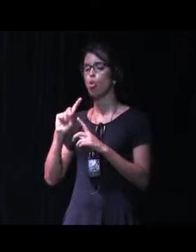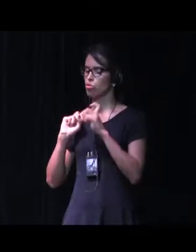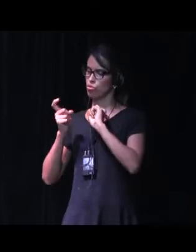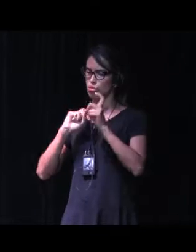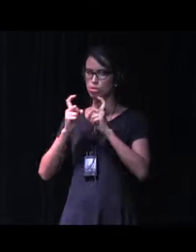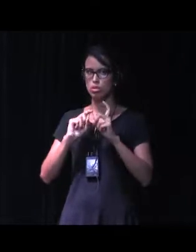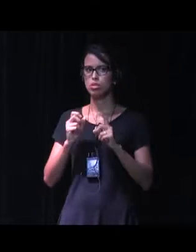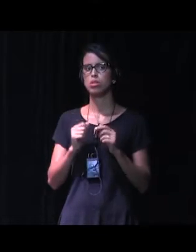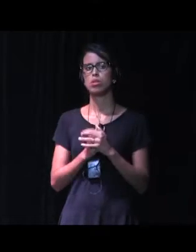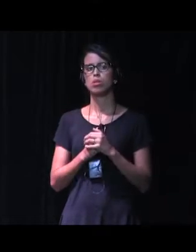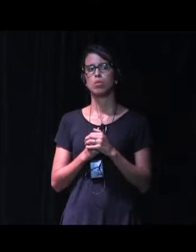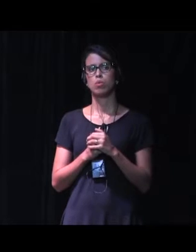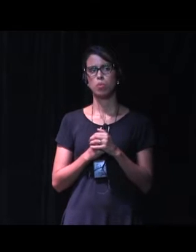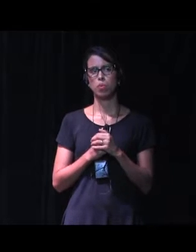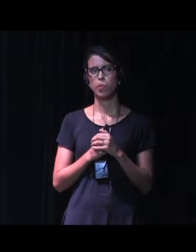trabalhada.